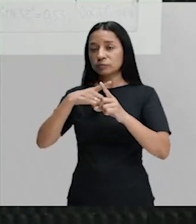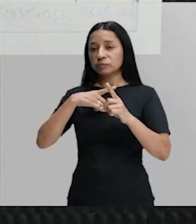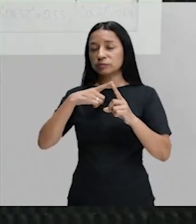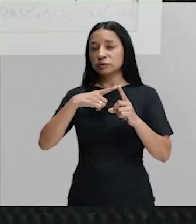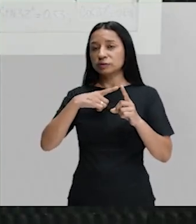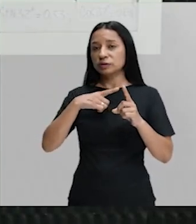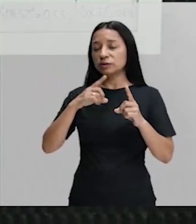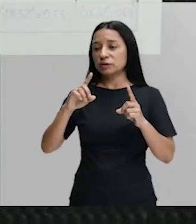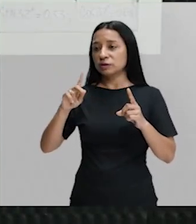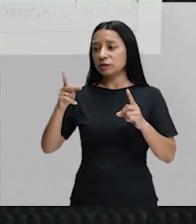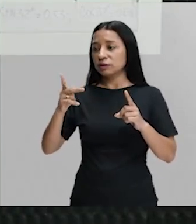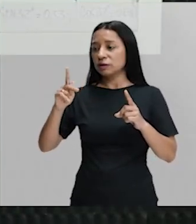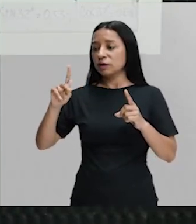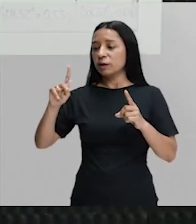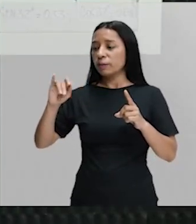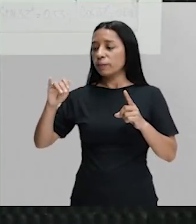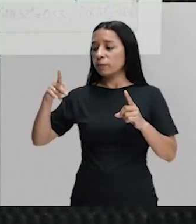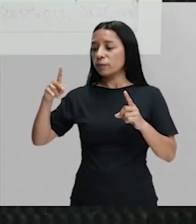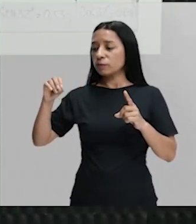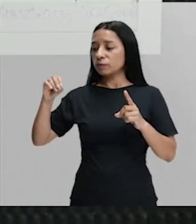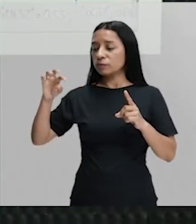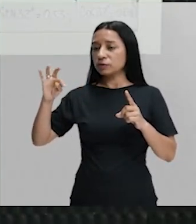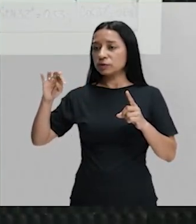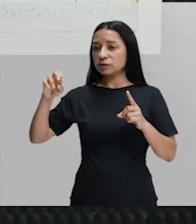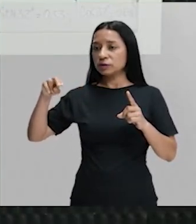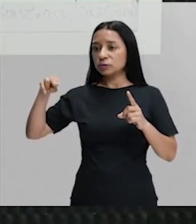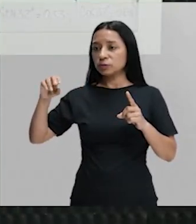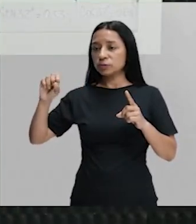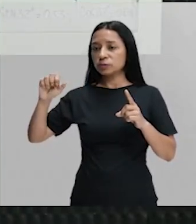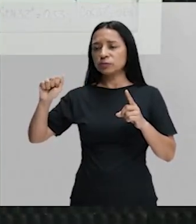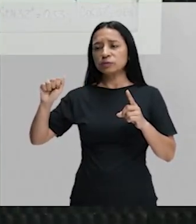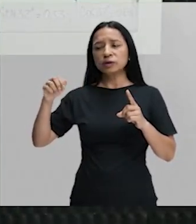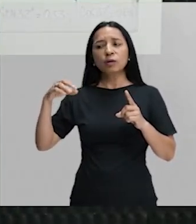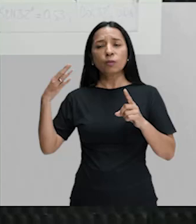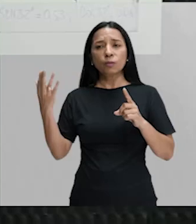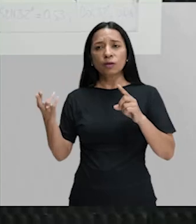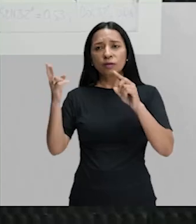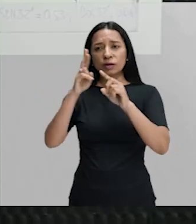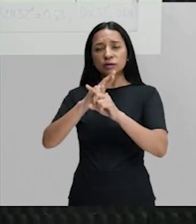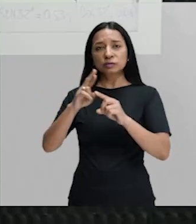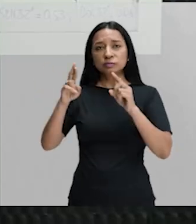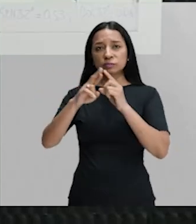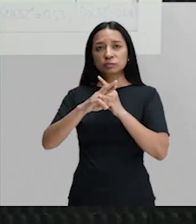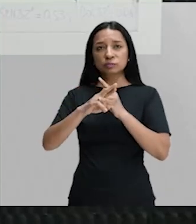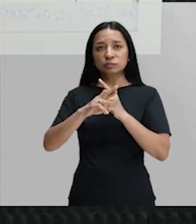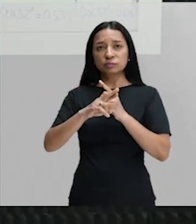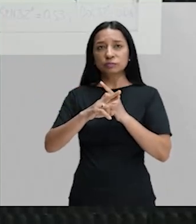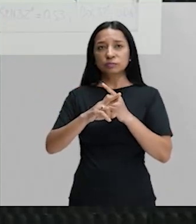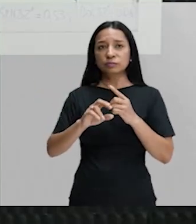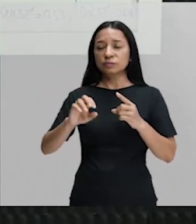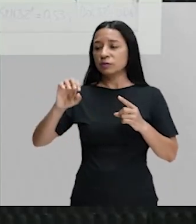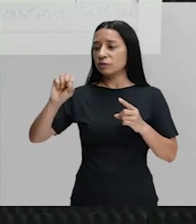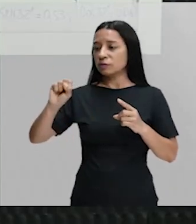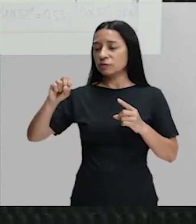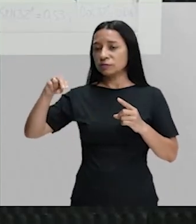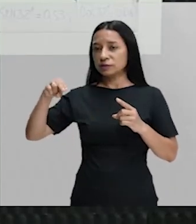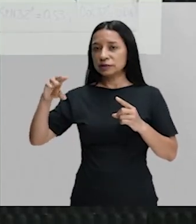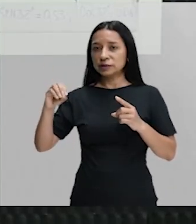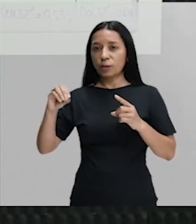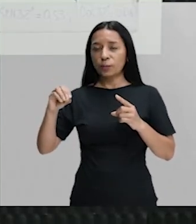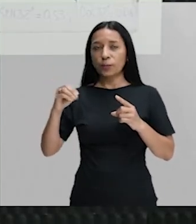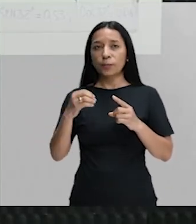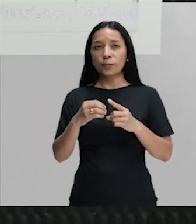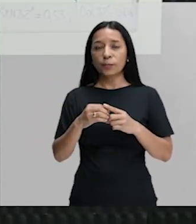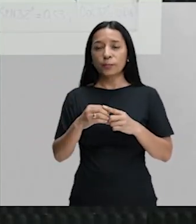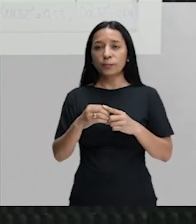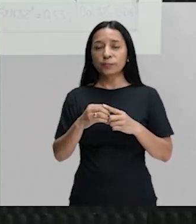qual razão relaciona cateto oposto e hipotenusa? O seno. O seno.